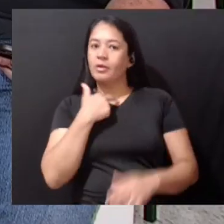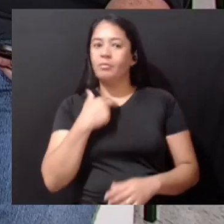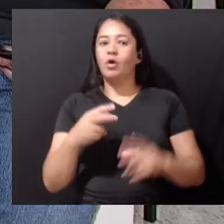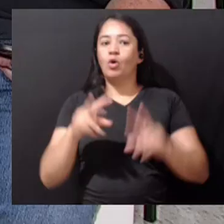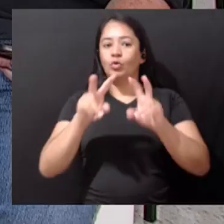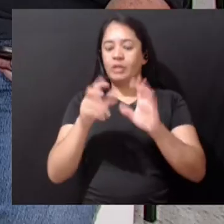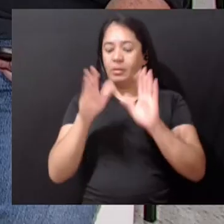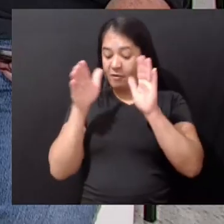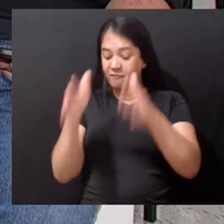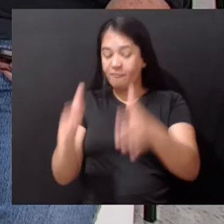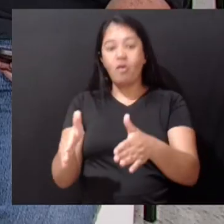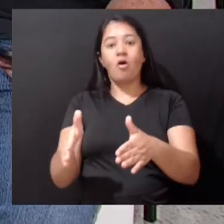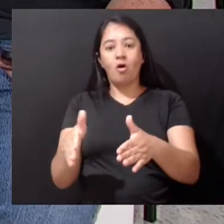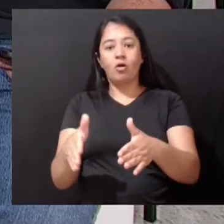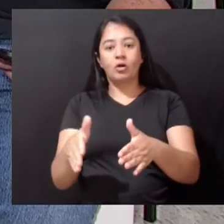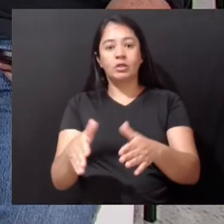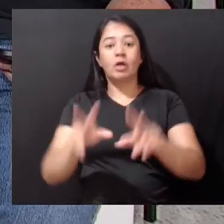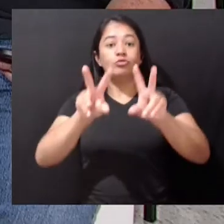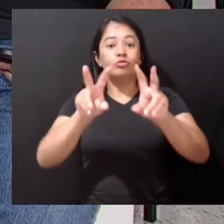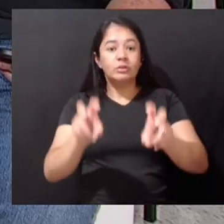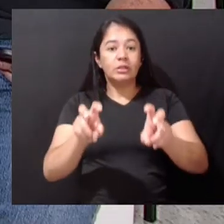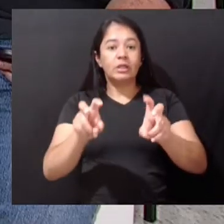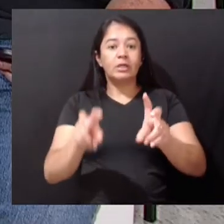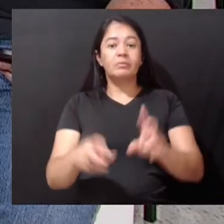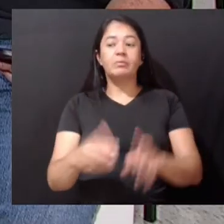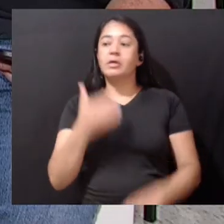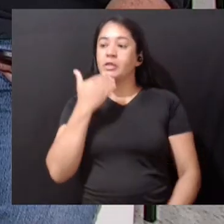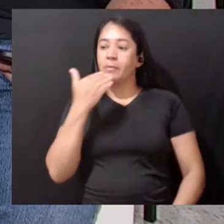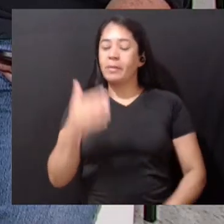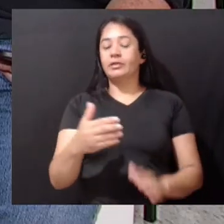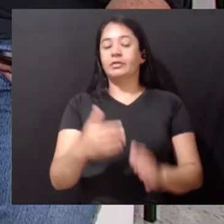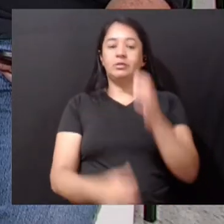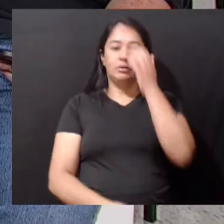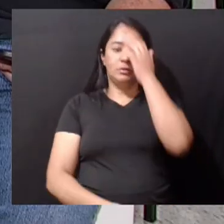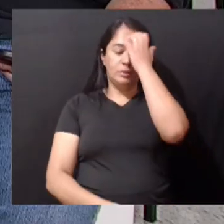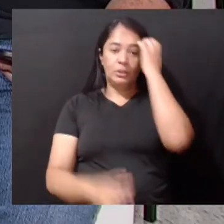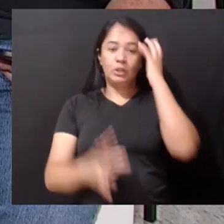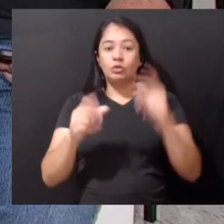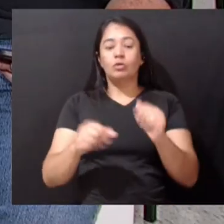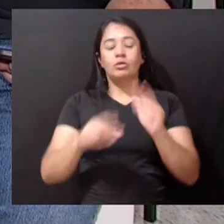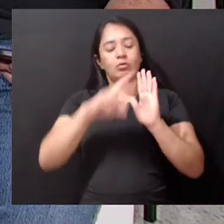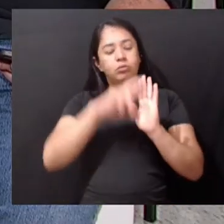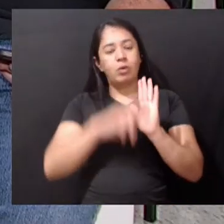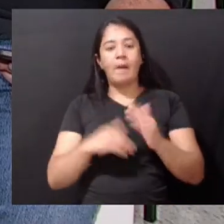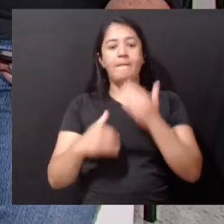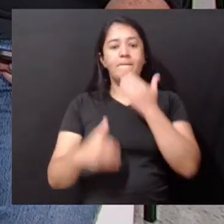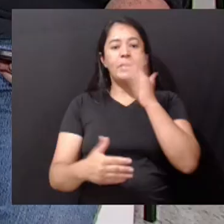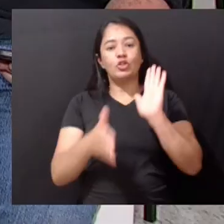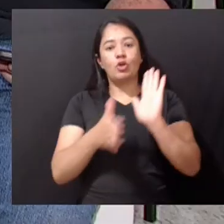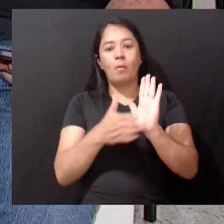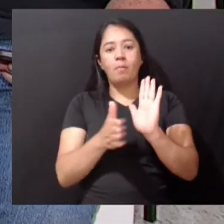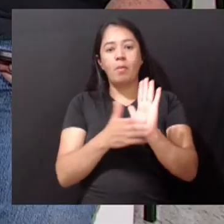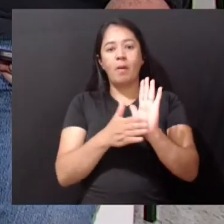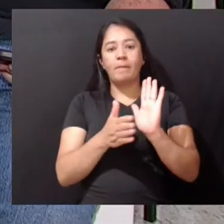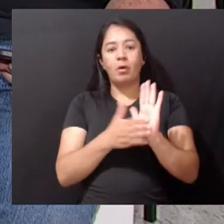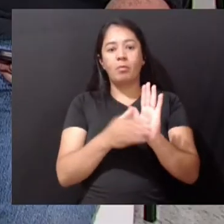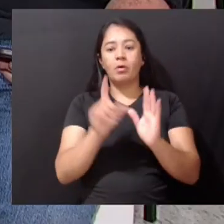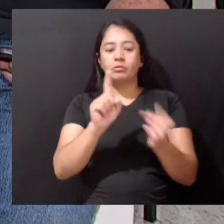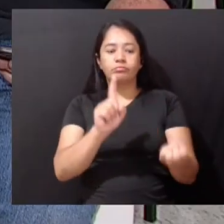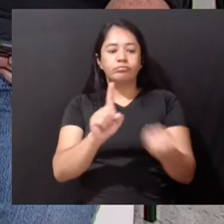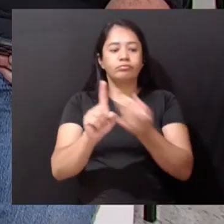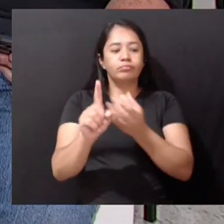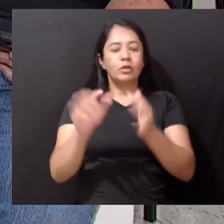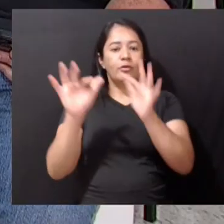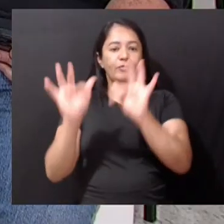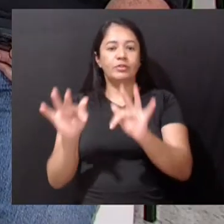ao que a redação está pedindo. Toda a redação do Enem pede uma proposta de intervenção no final. Então, são coisas que ele